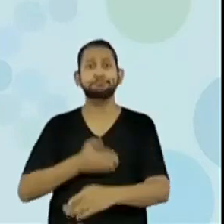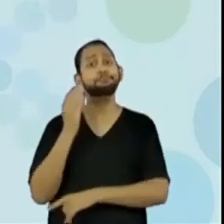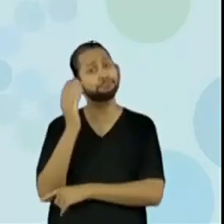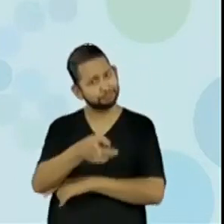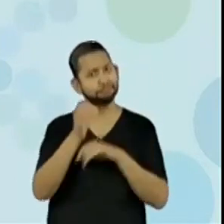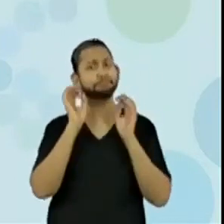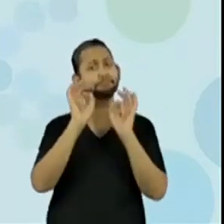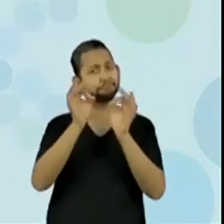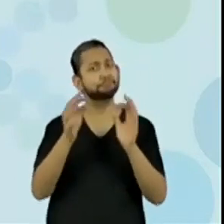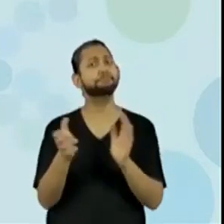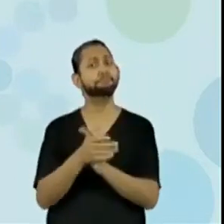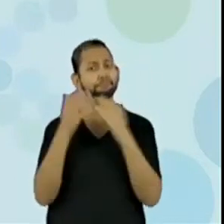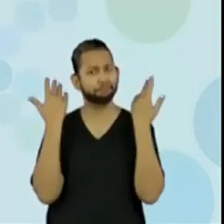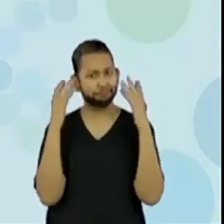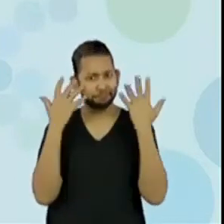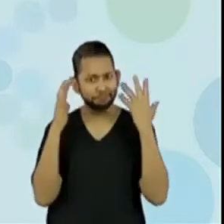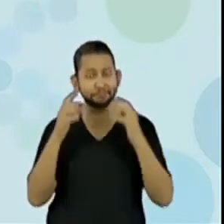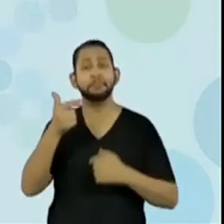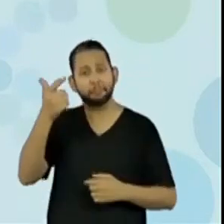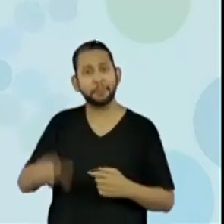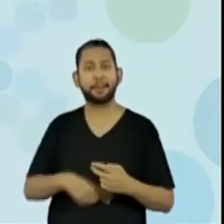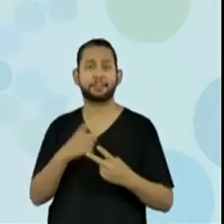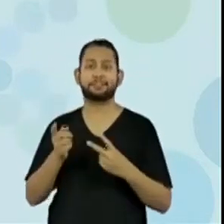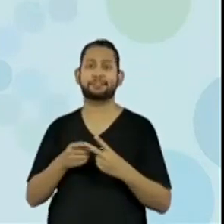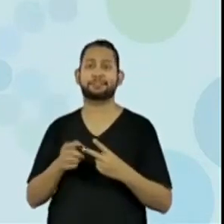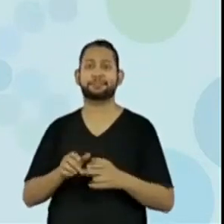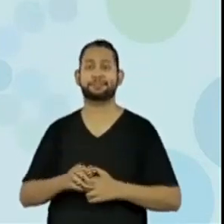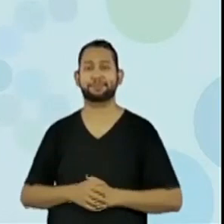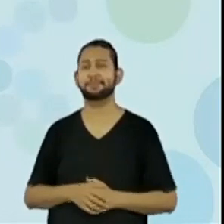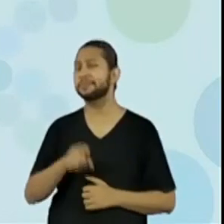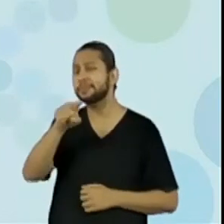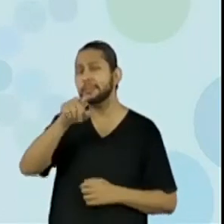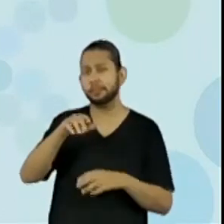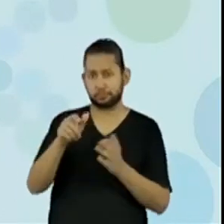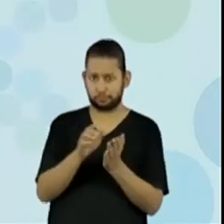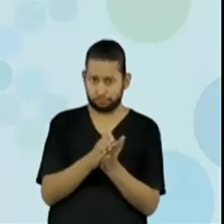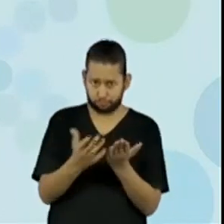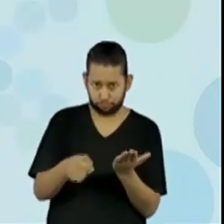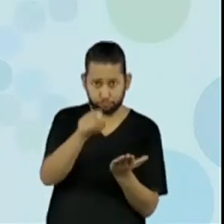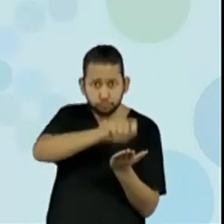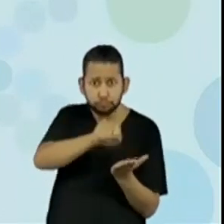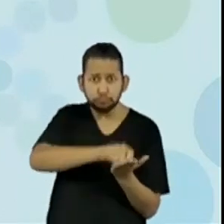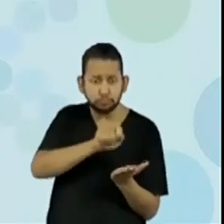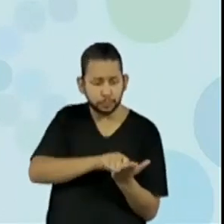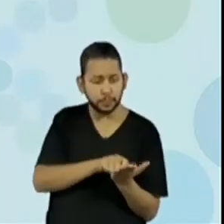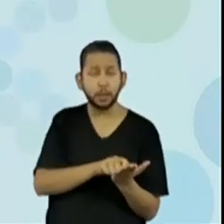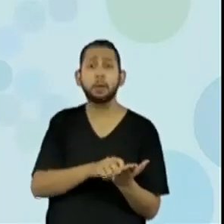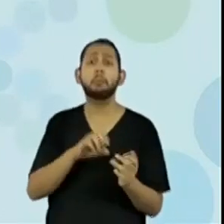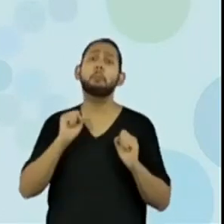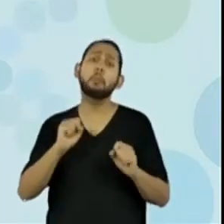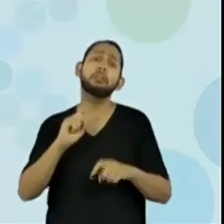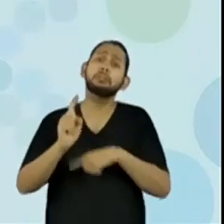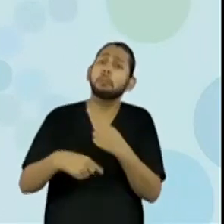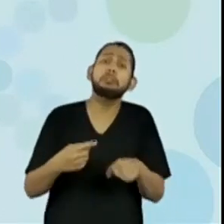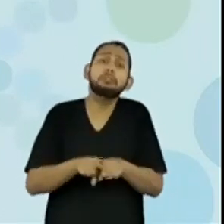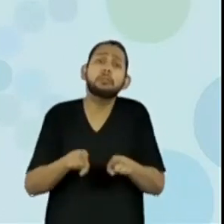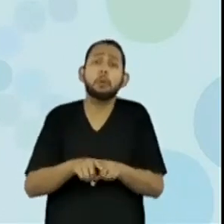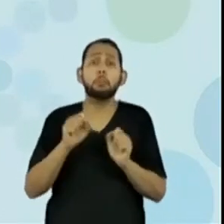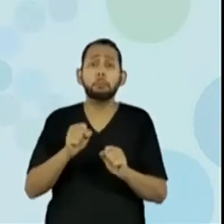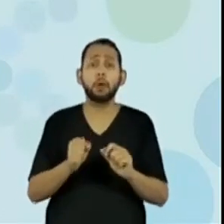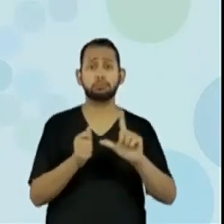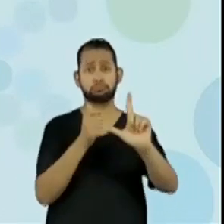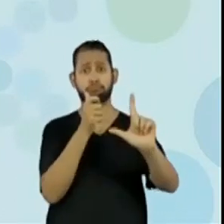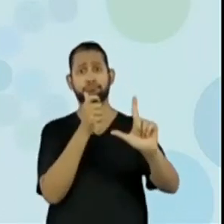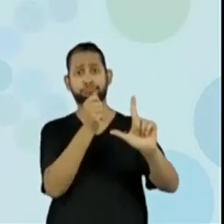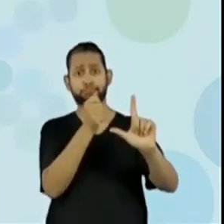texto. Muito bom, vamos continuando. Façam anotações e, se preciso, dê algum print para depois continuar a sua